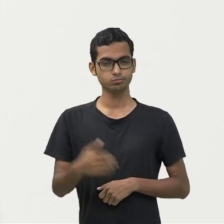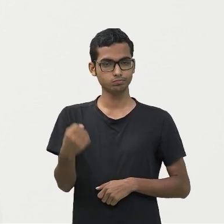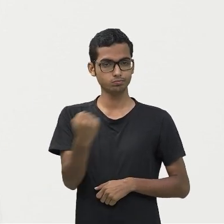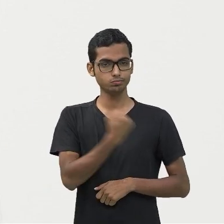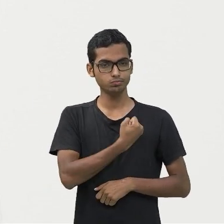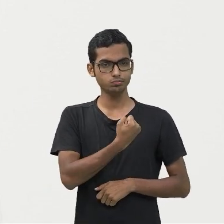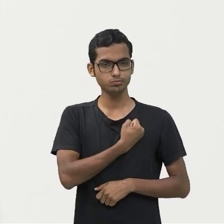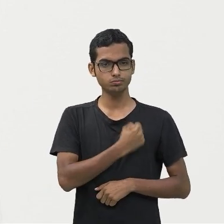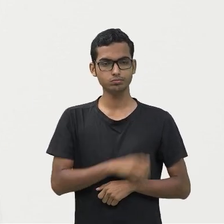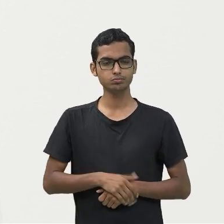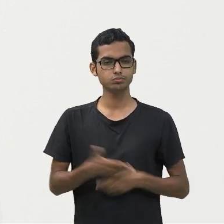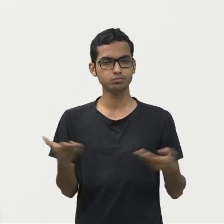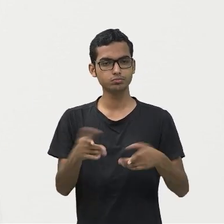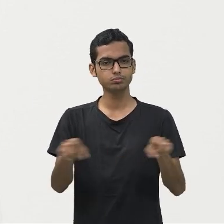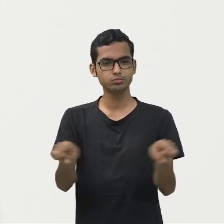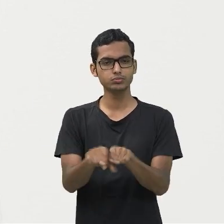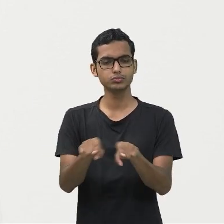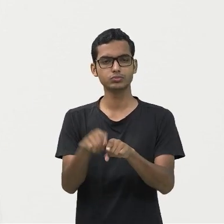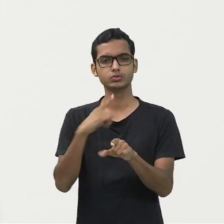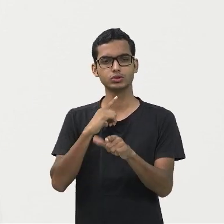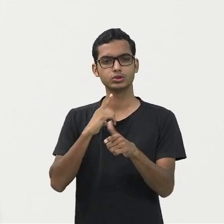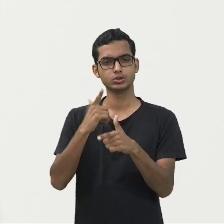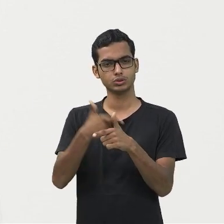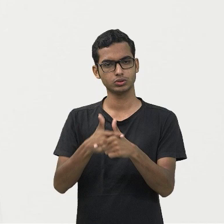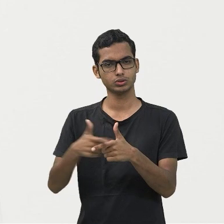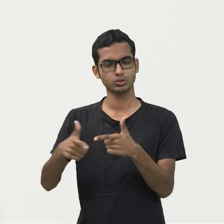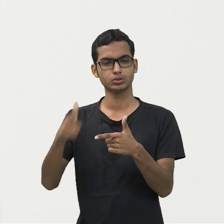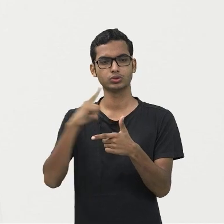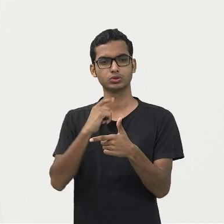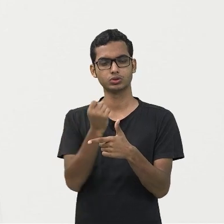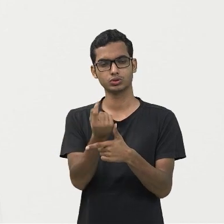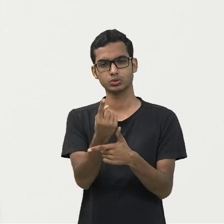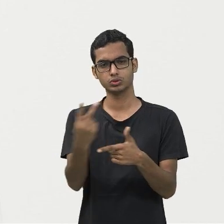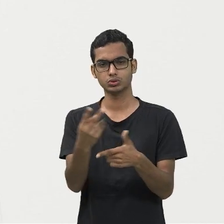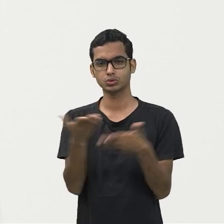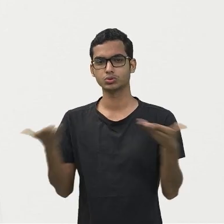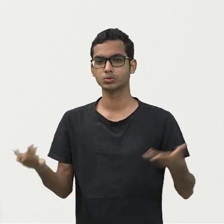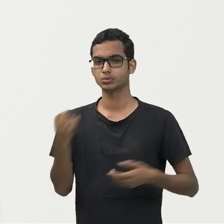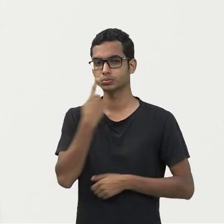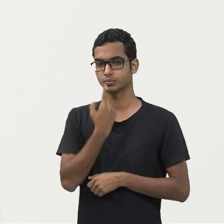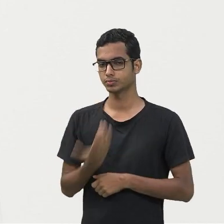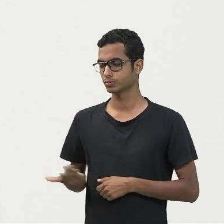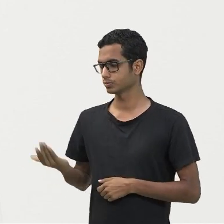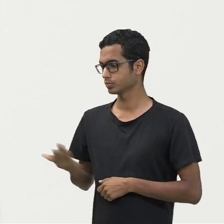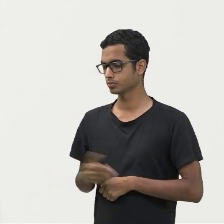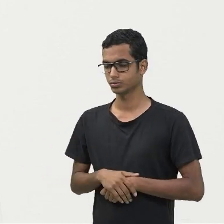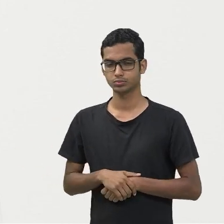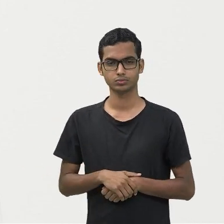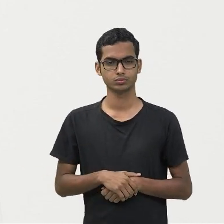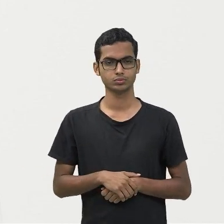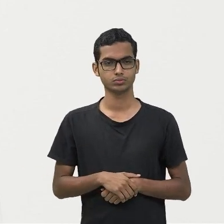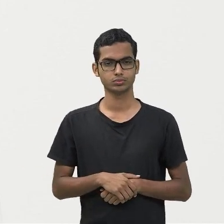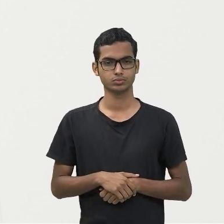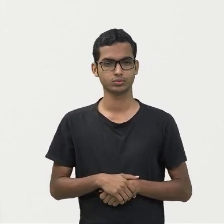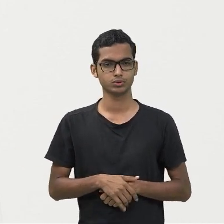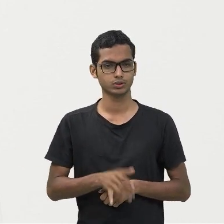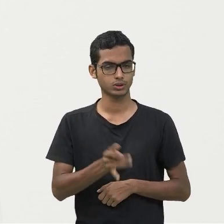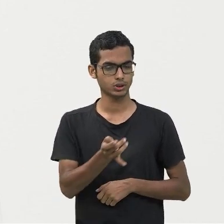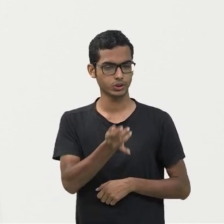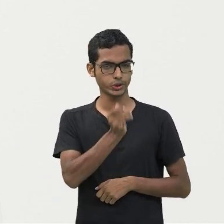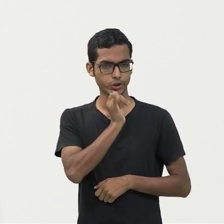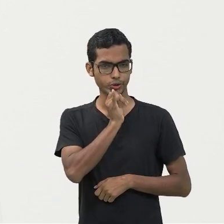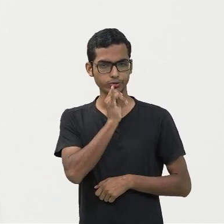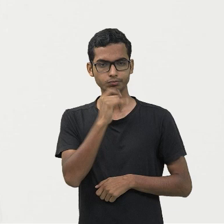dos divisores de 12. Então, quem são os divisores de 12? Bora ver aqui, ó. Só para mostrar que ela é